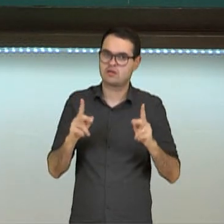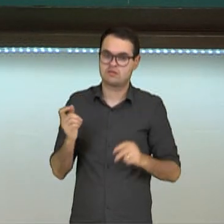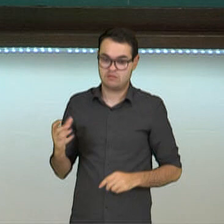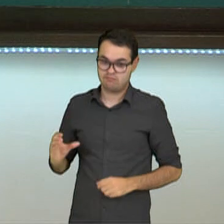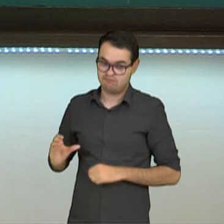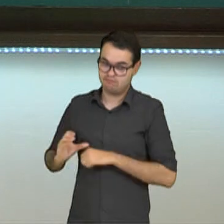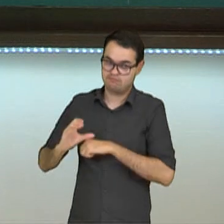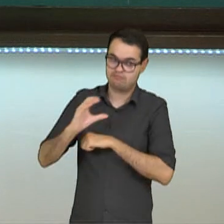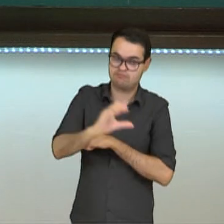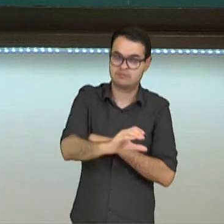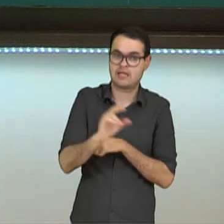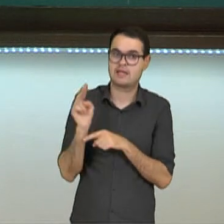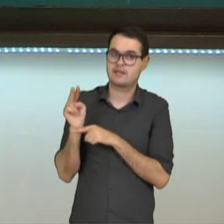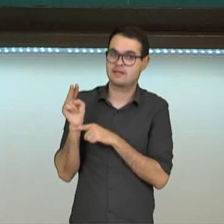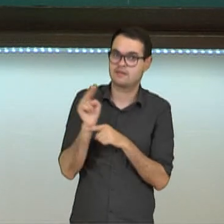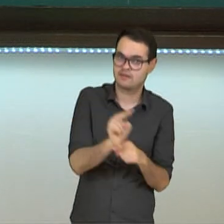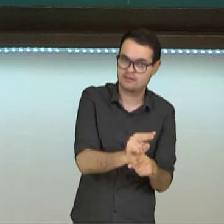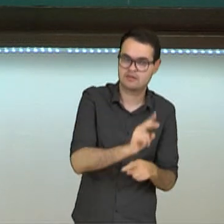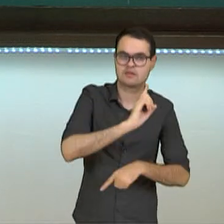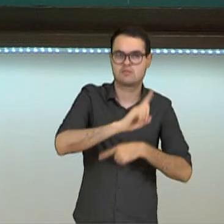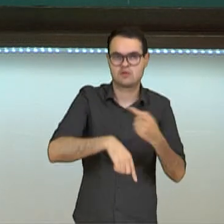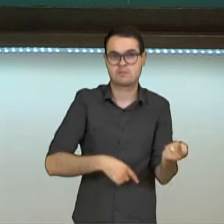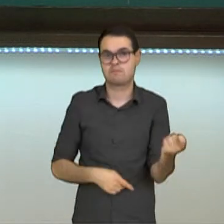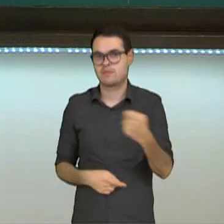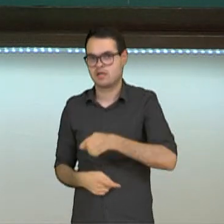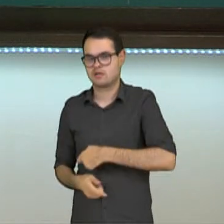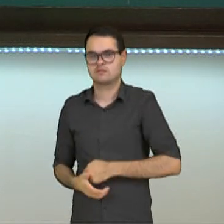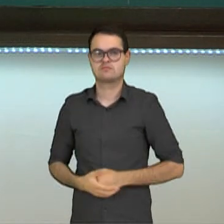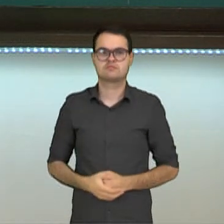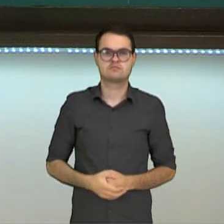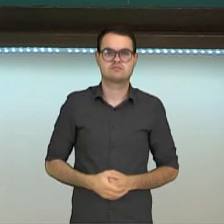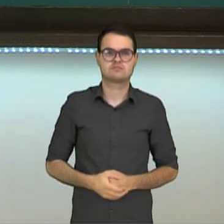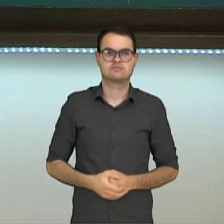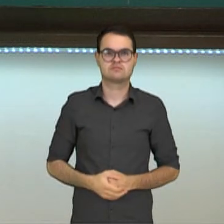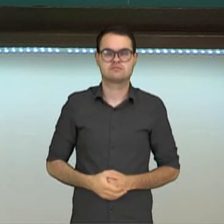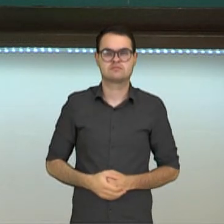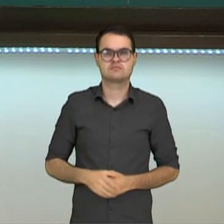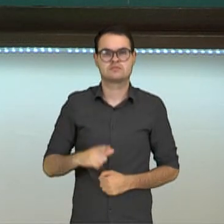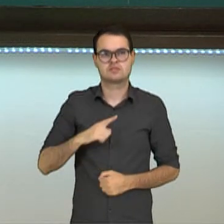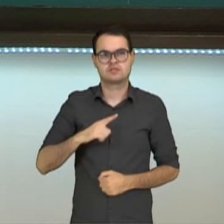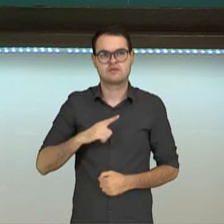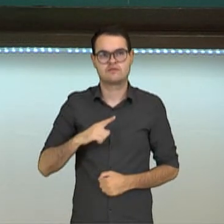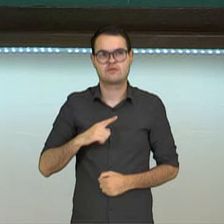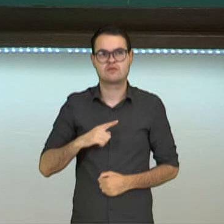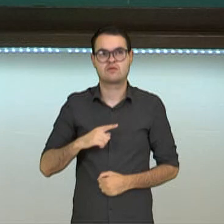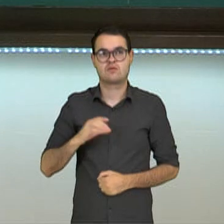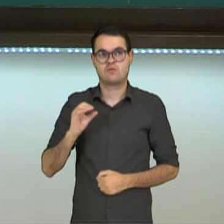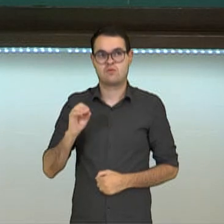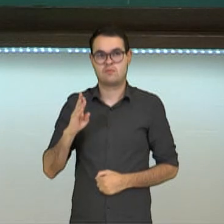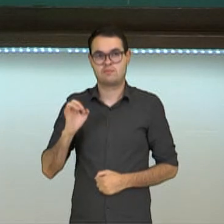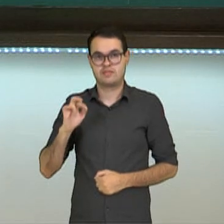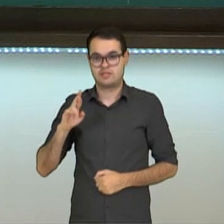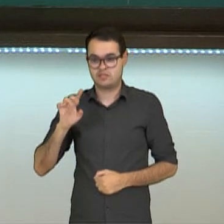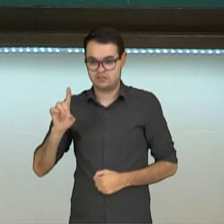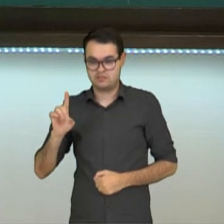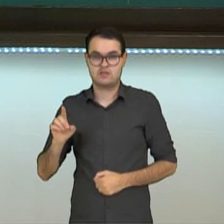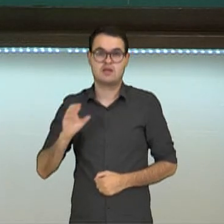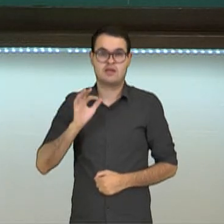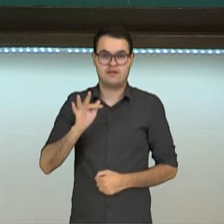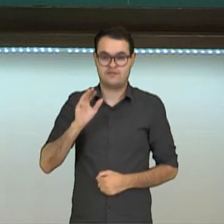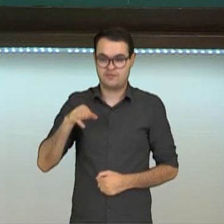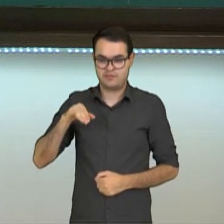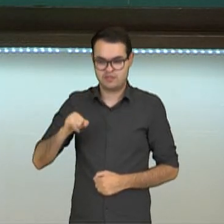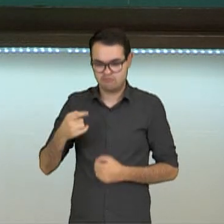que pagar. Claro que esses dois órgãos, o BIRD e o FMI, eles então olhariam